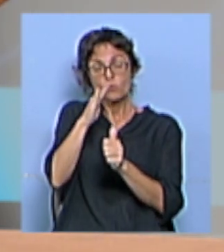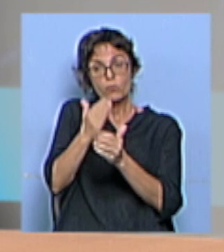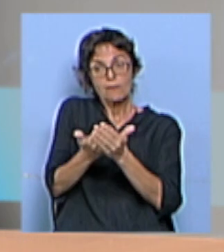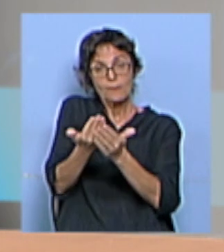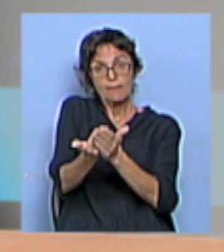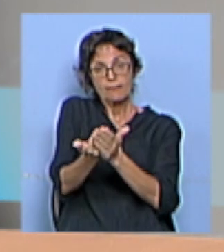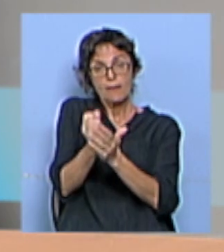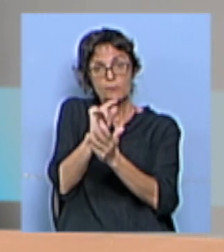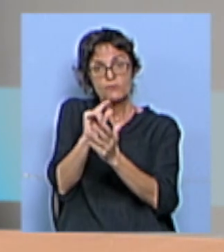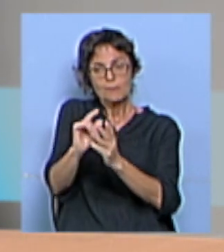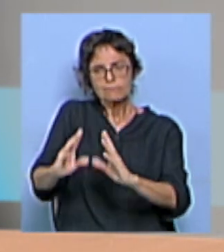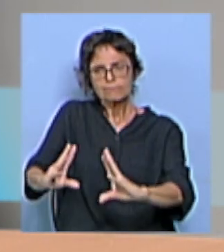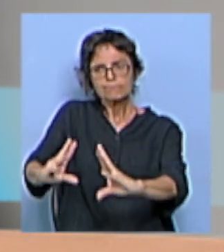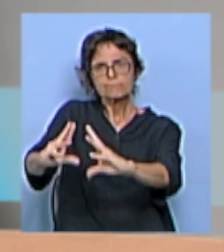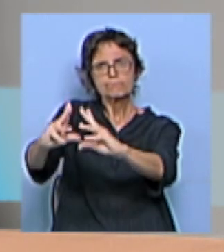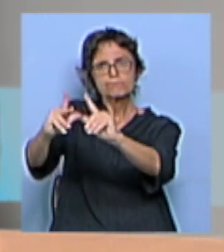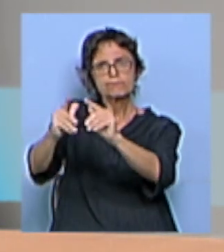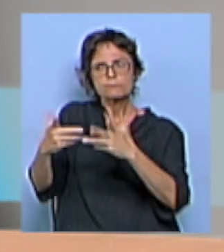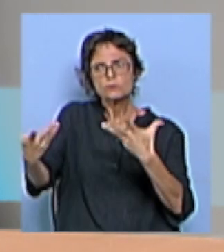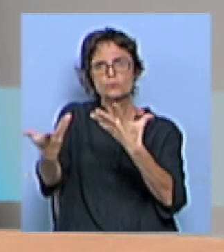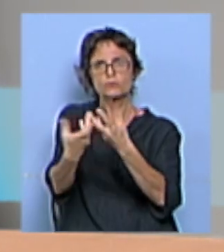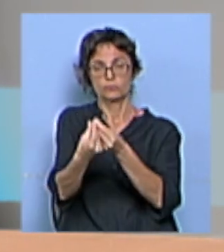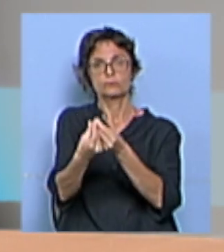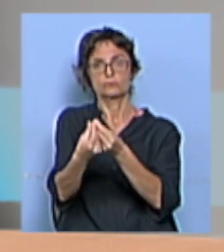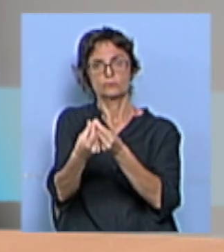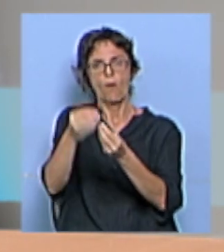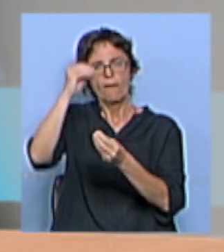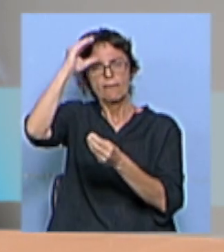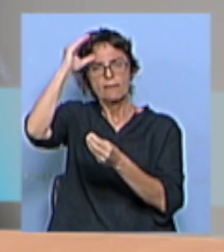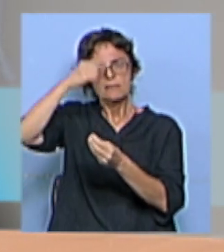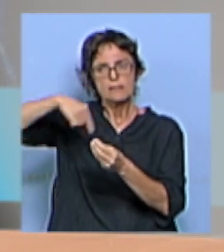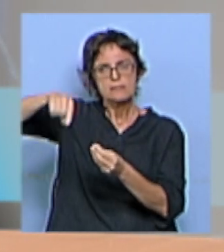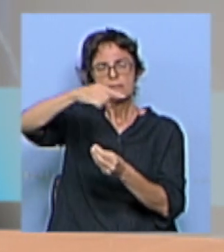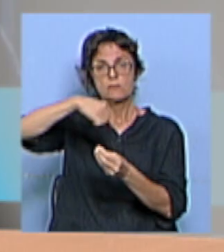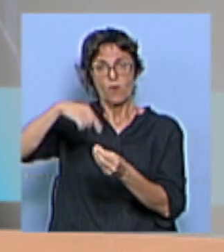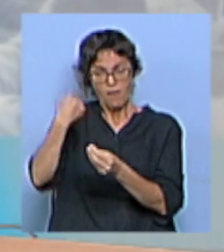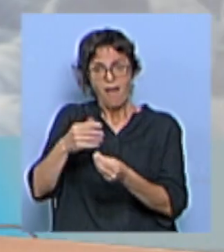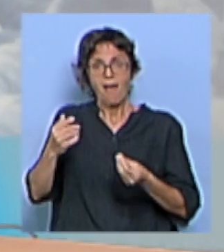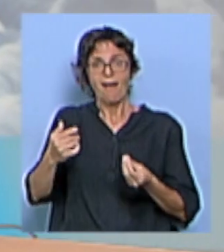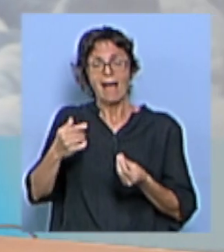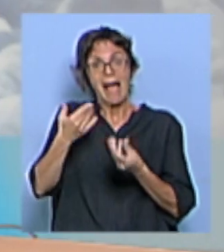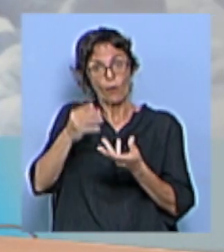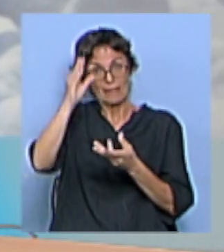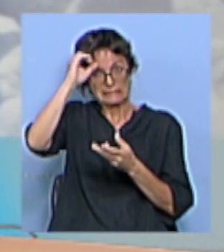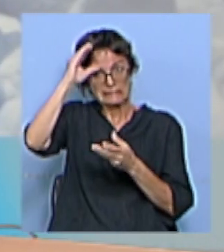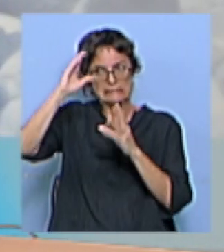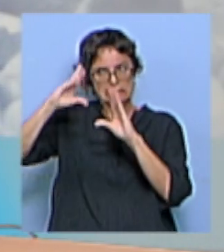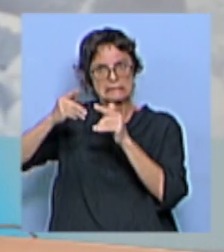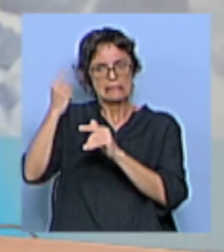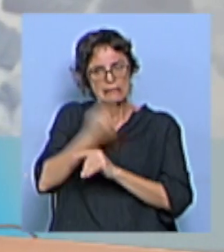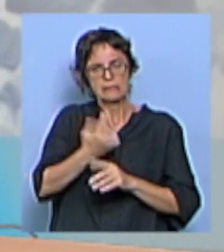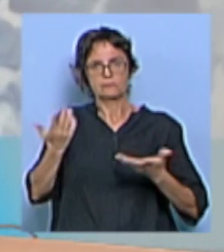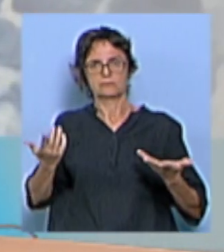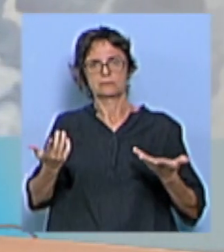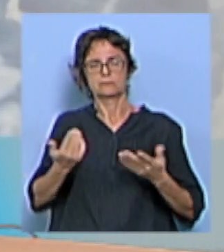inteligência. Aquela inteligência que nós temos e que devemos desenvolver. A busca de sentido, podemos dizer que é